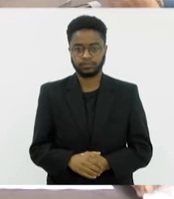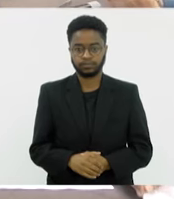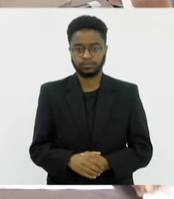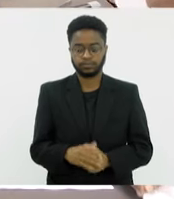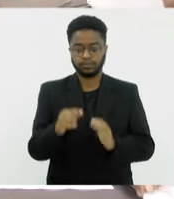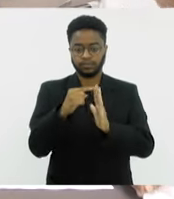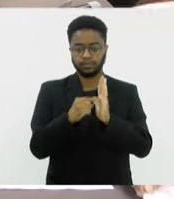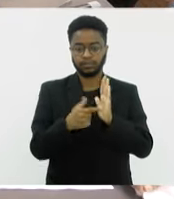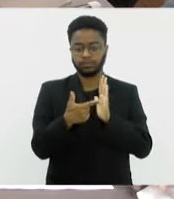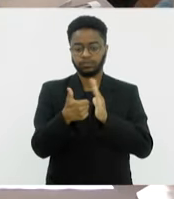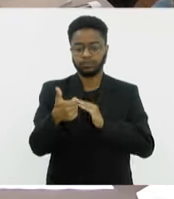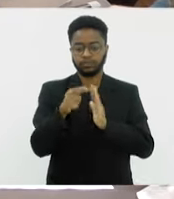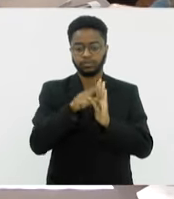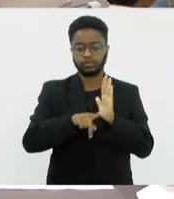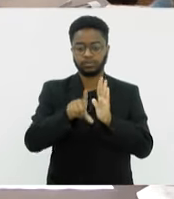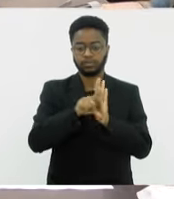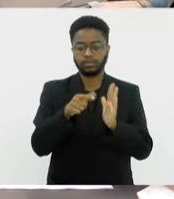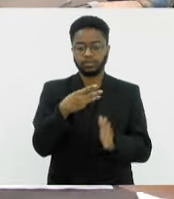21 da pauta, projeto de lei